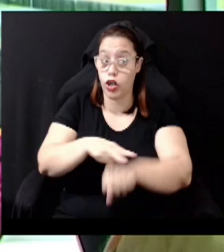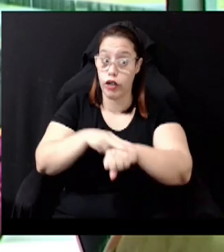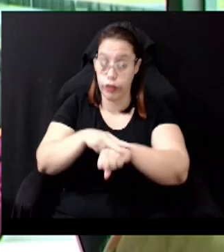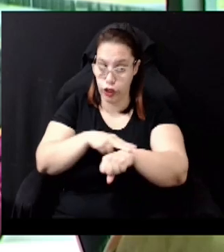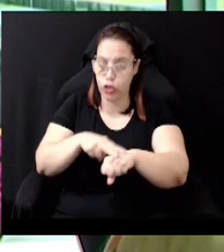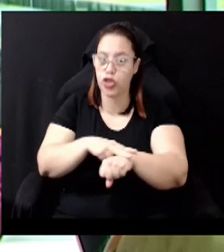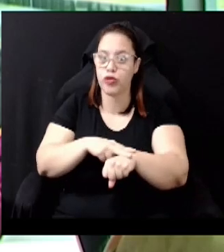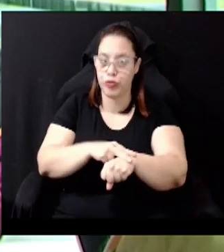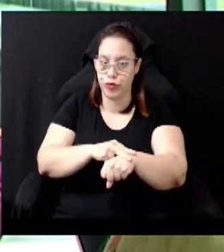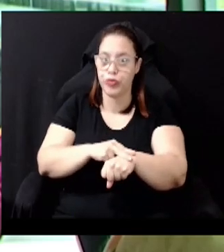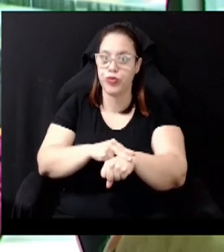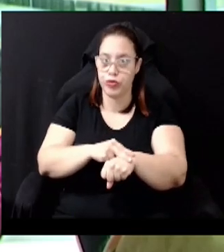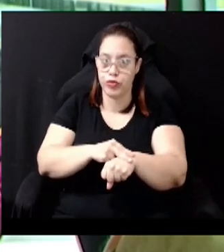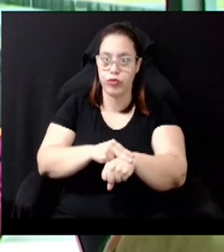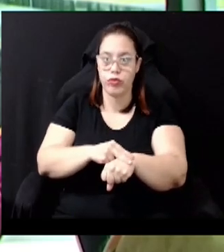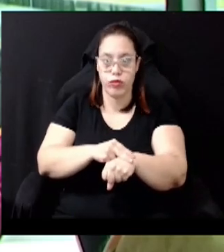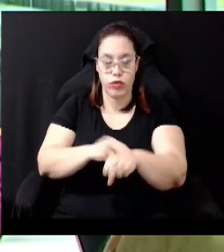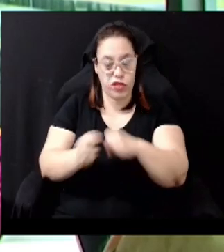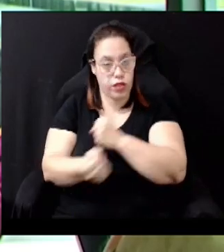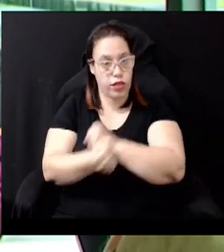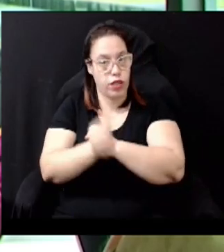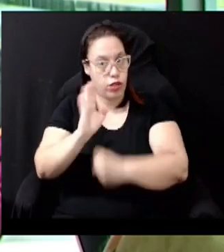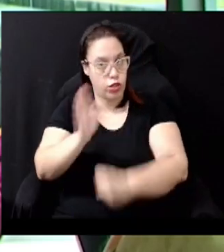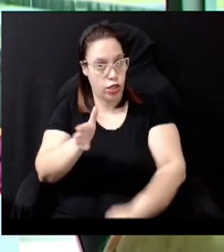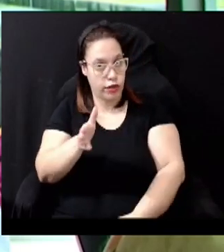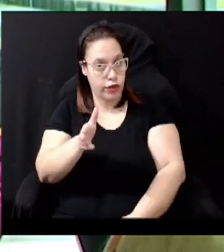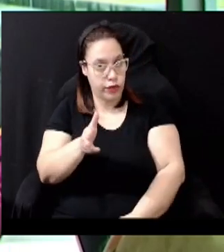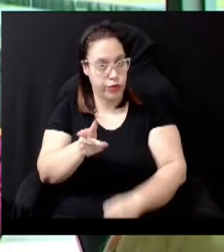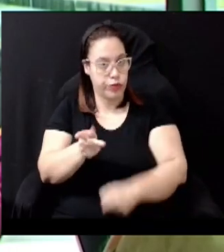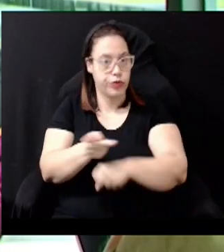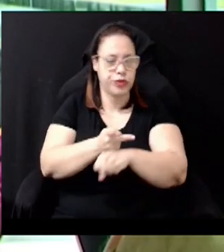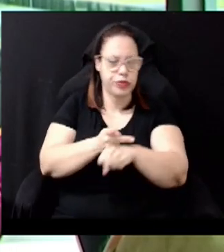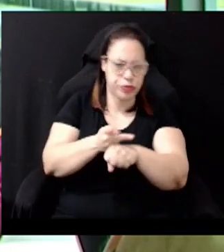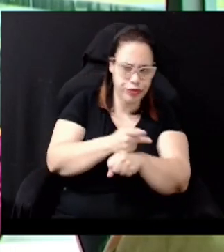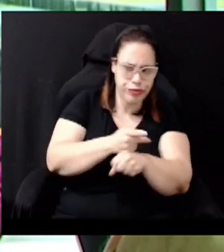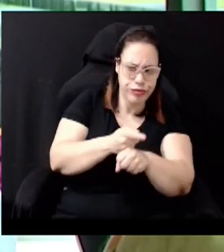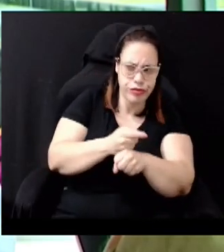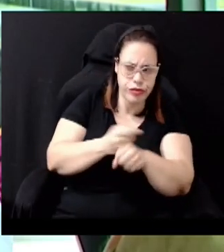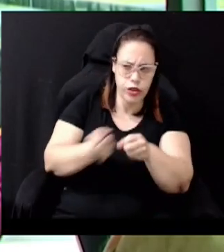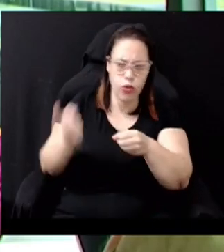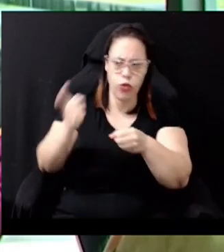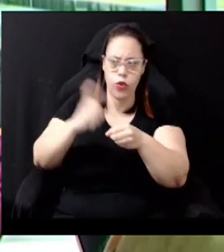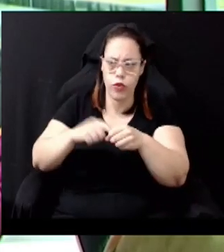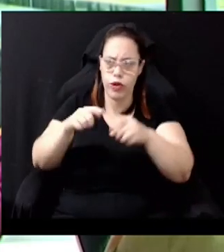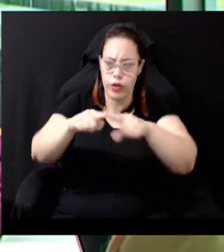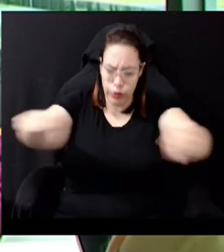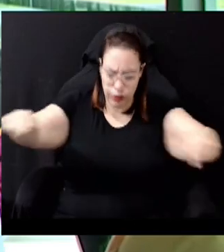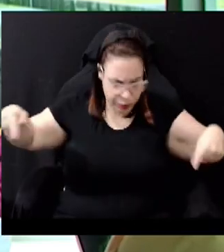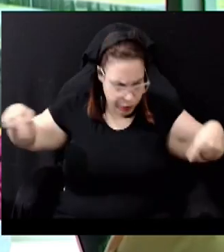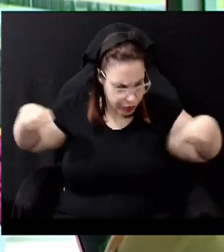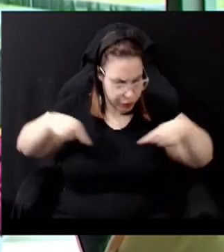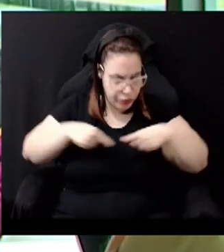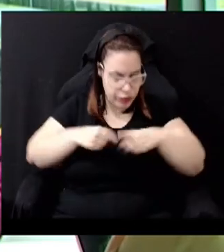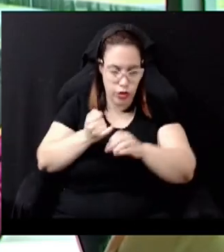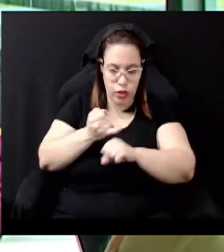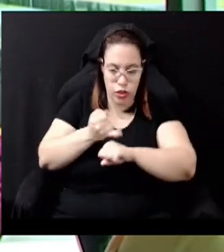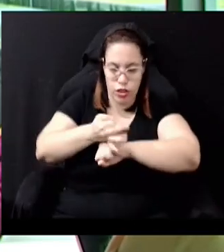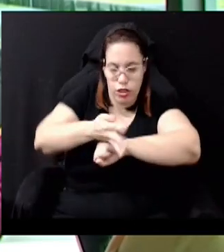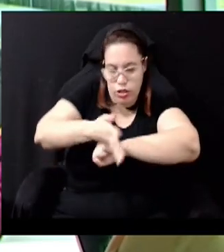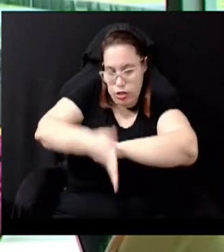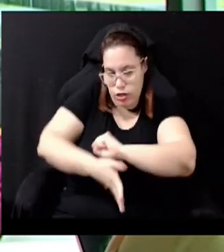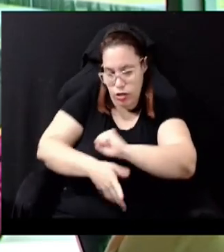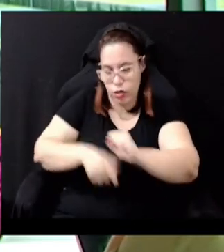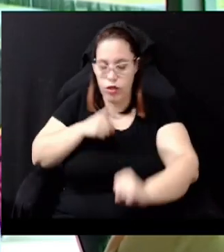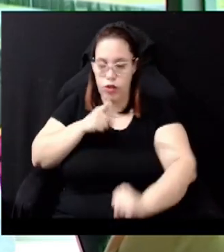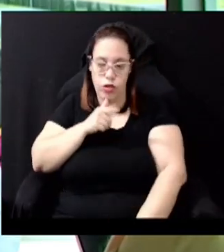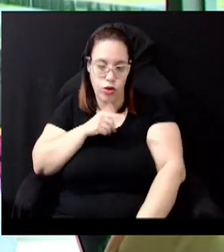além de preservar o que existe, a gente busca regenerar aquelas áreas de entorno de nascente, entorno de córrego e